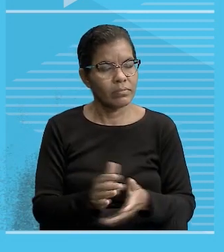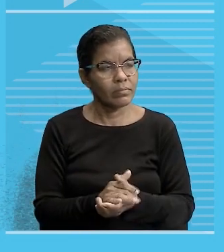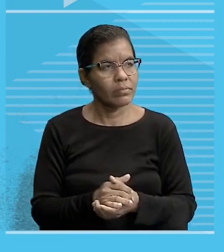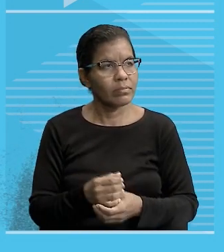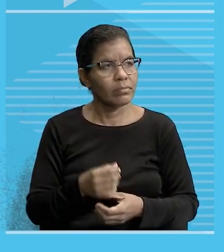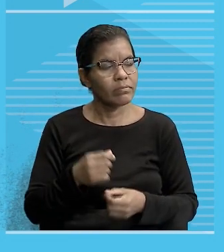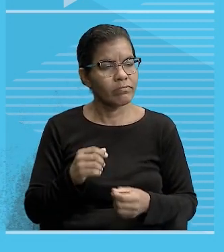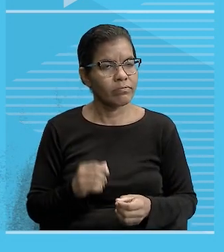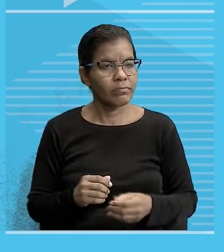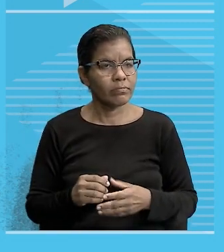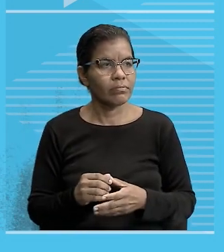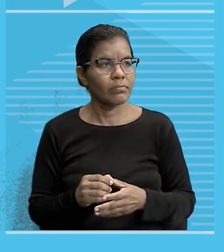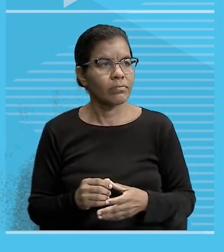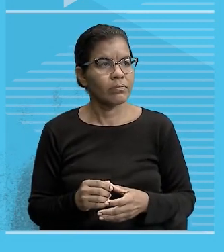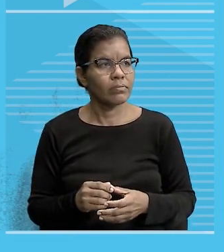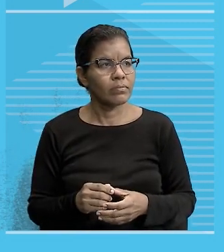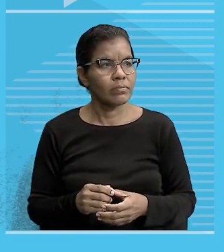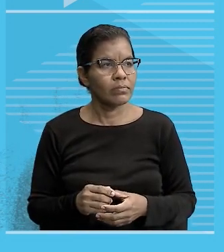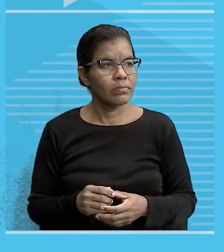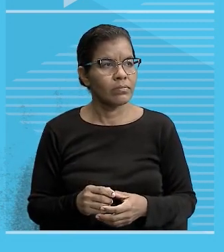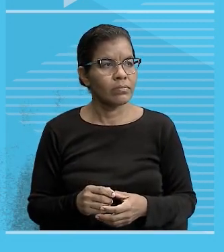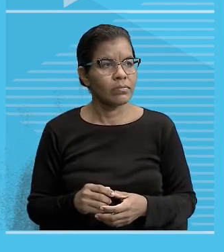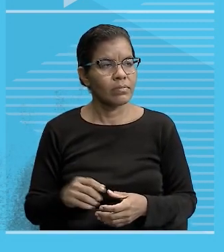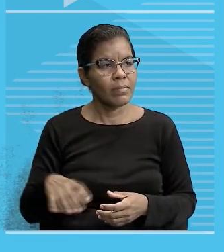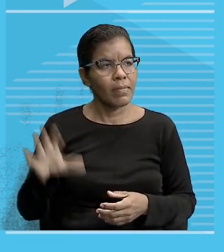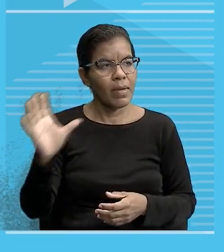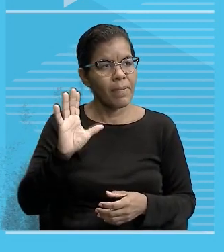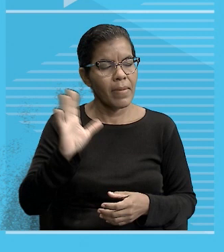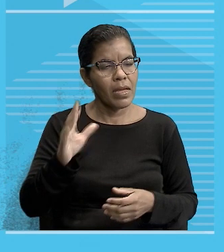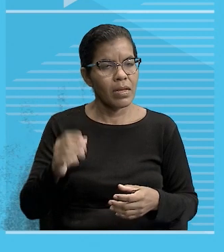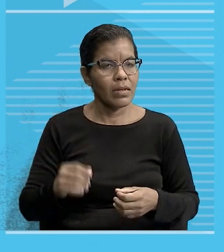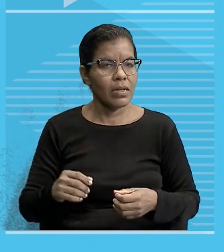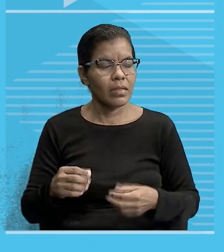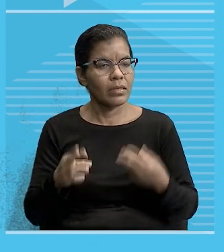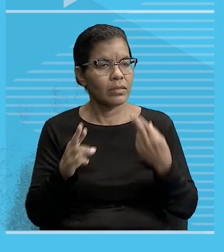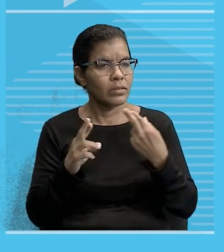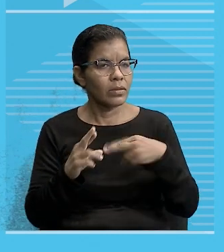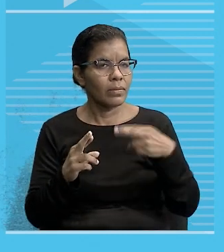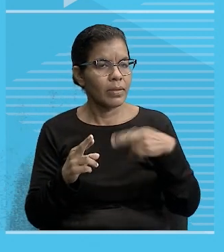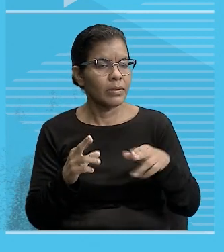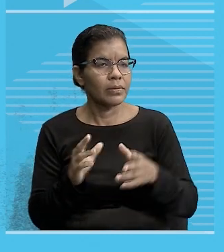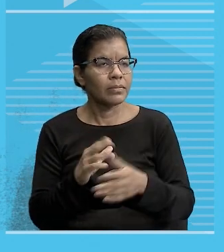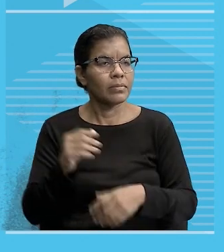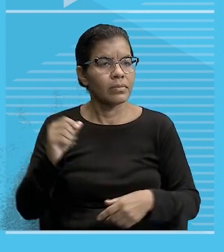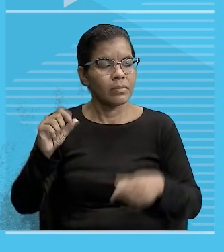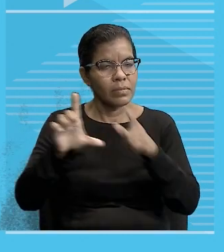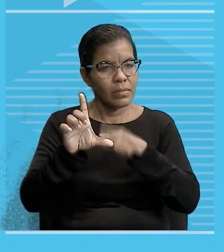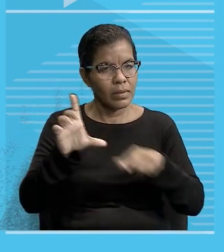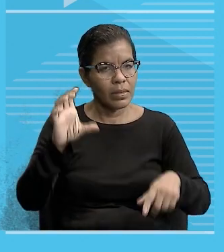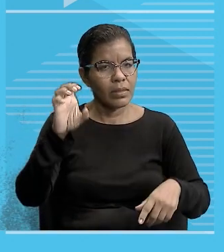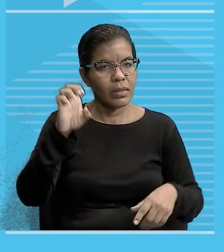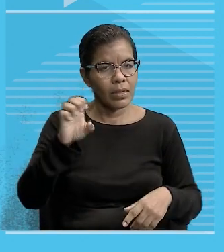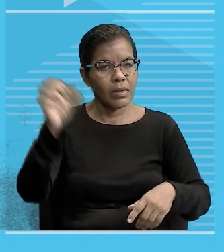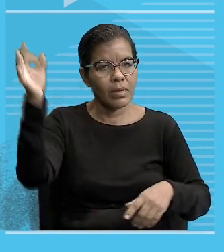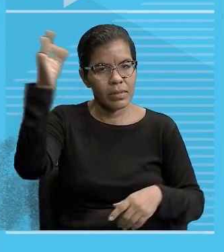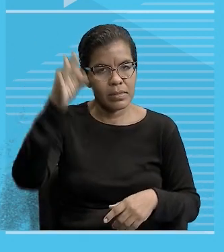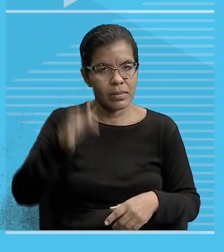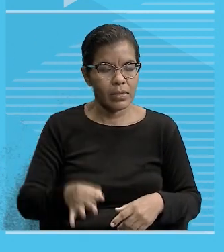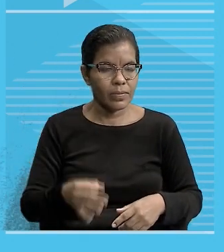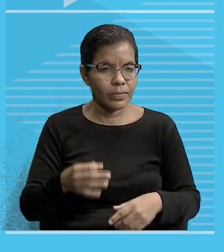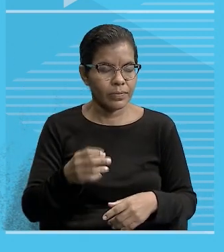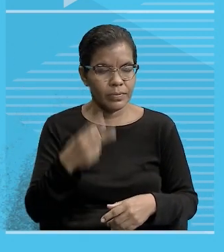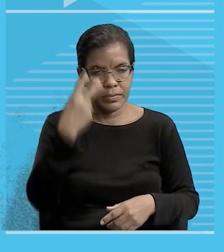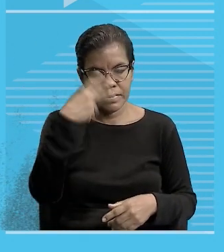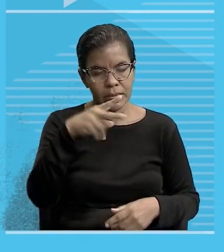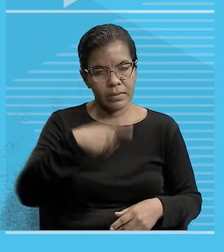de cara chama-se de mapa de relacionamentos ele traz uma visão